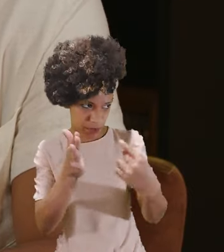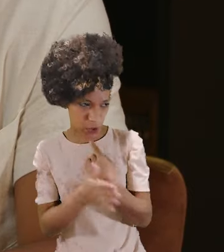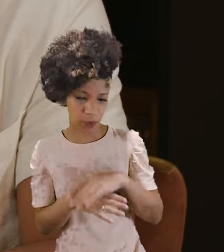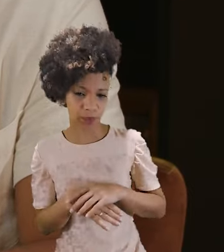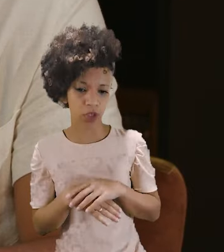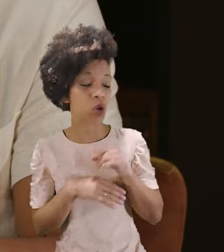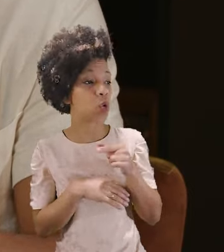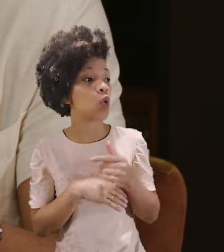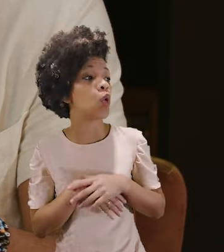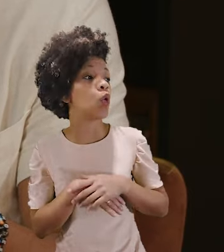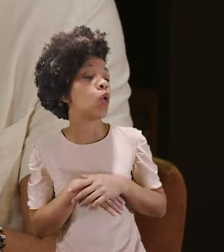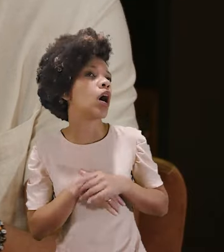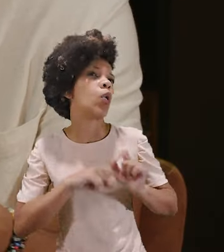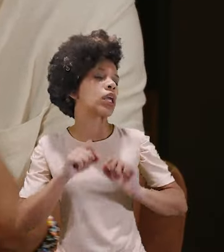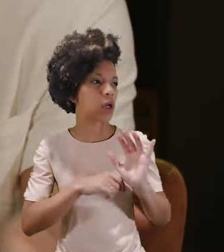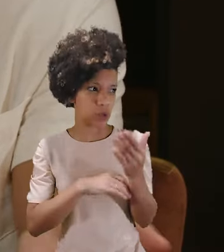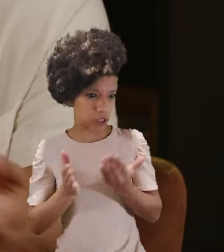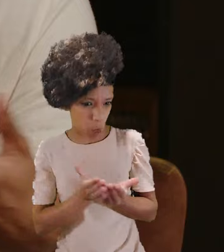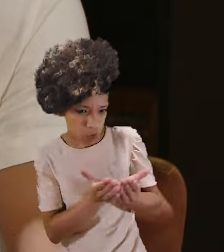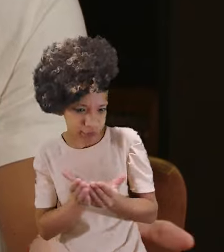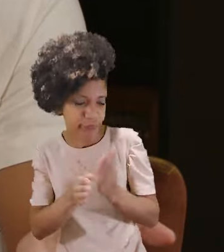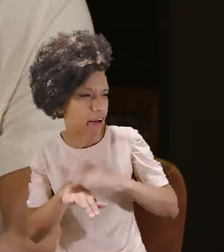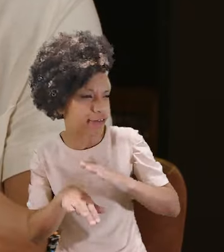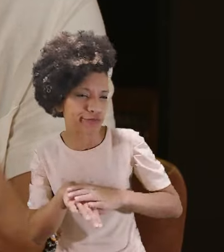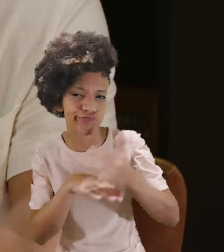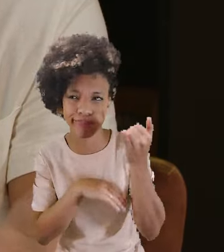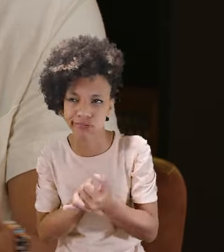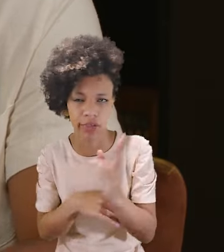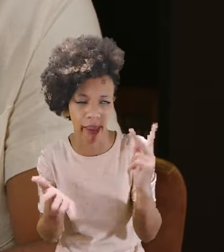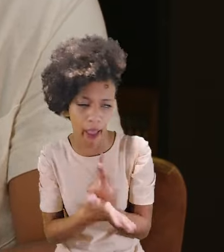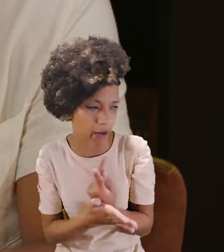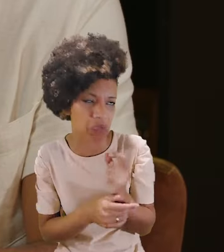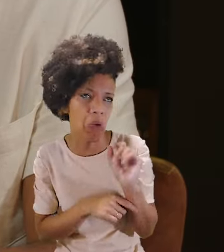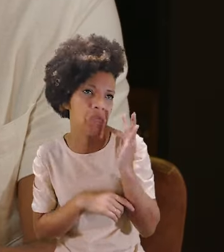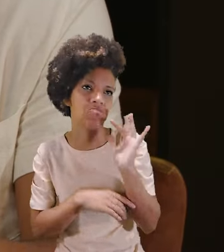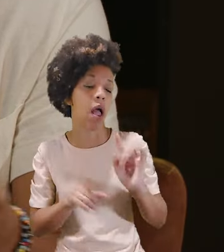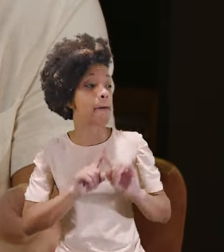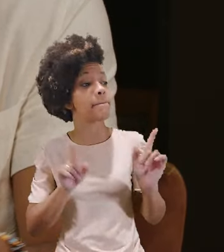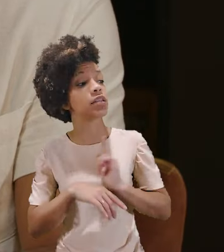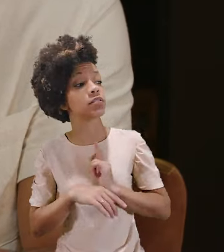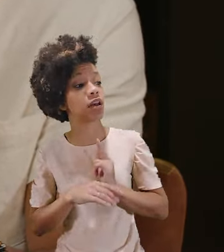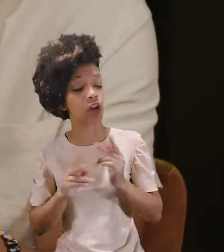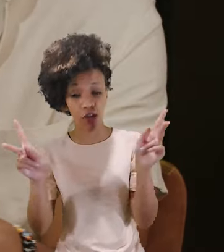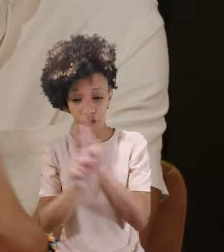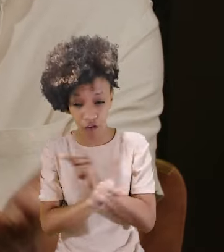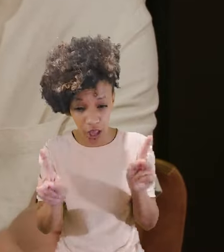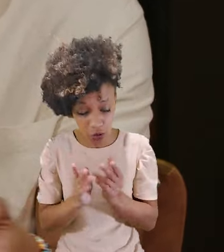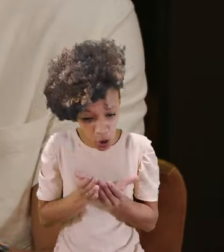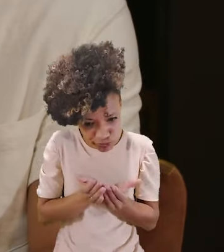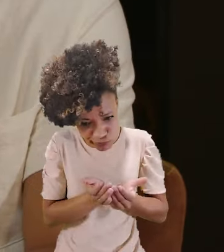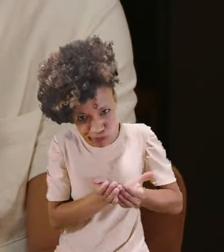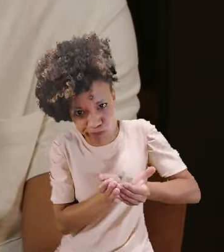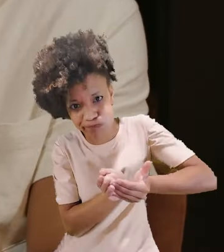a Bia falou isso esse foi um aviso aqui fez alguma cagada lá não sei se aprende que aconteceu mas dizem que foi ventos